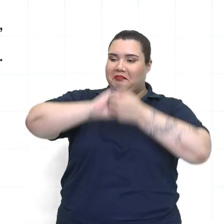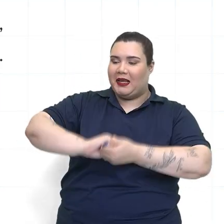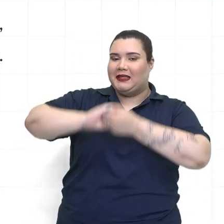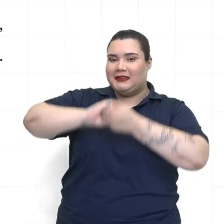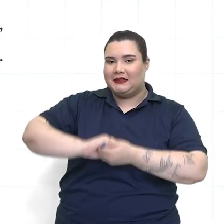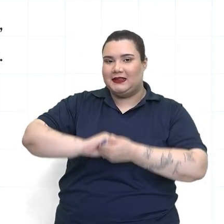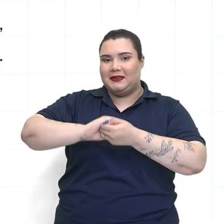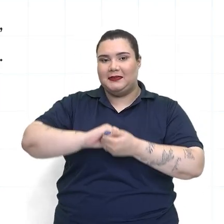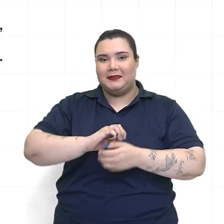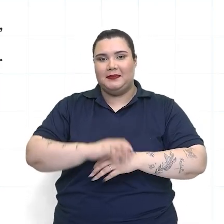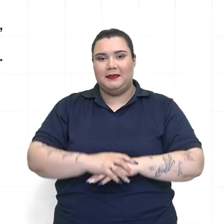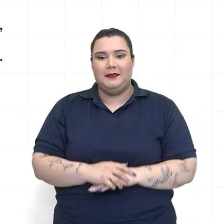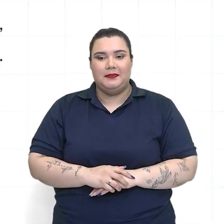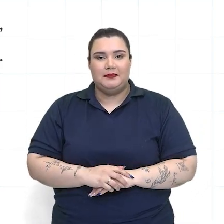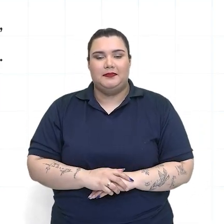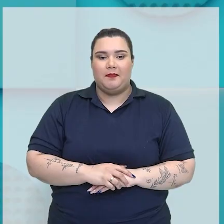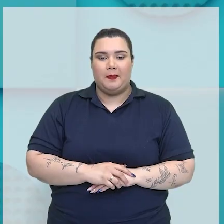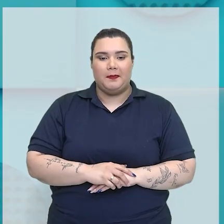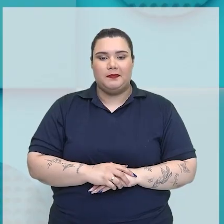ambas.